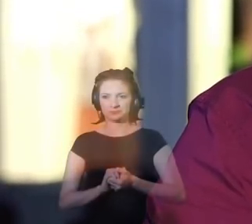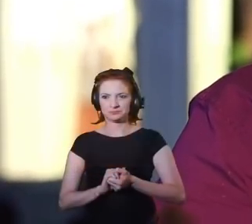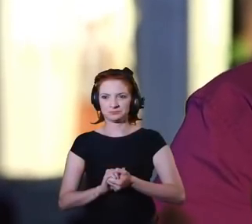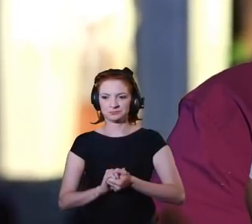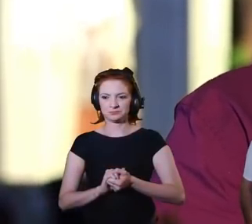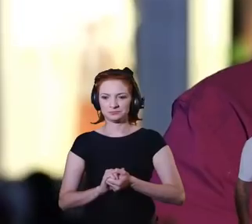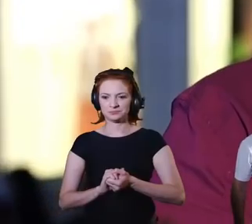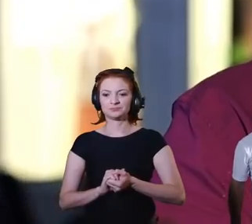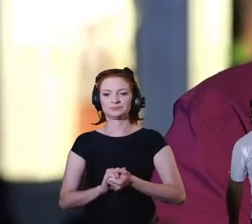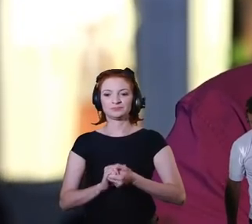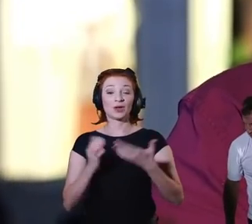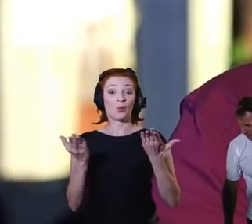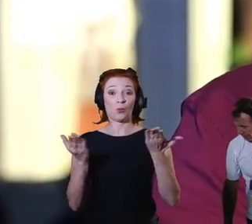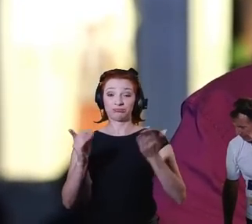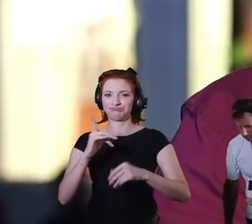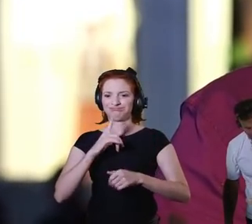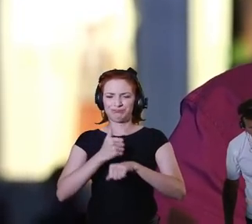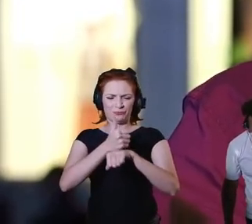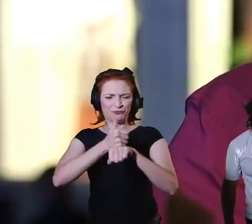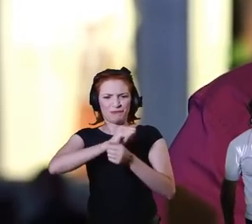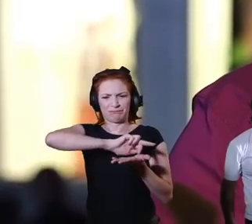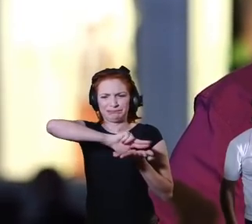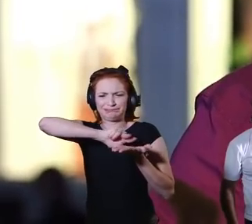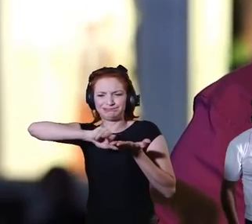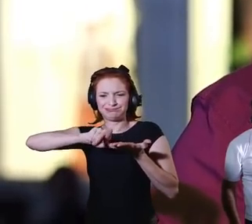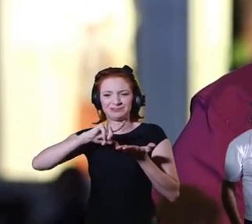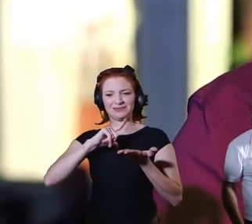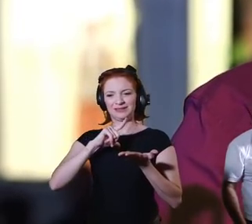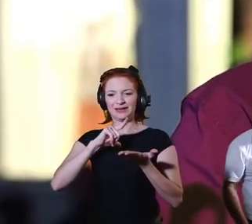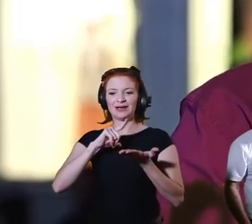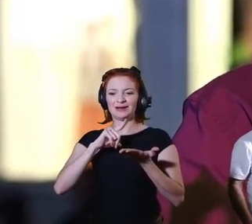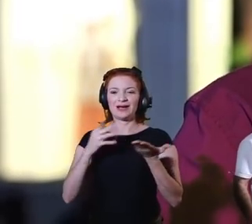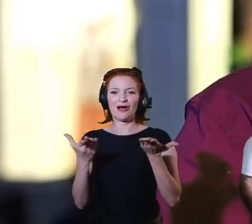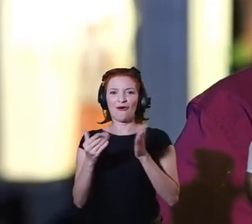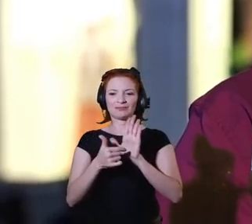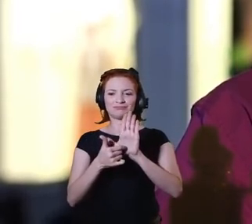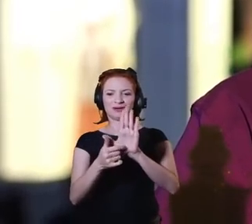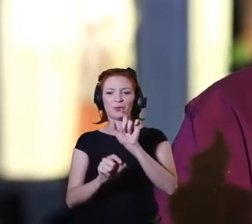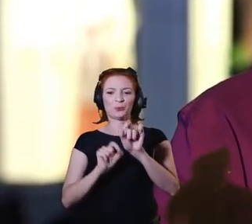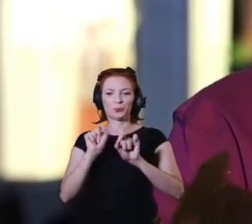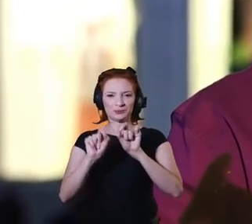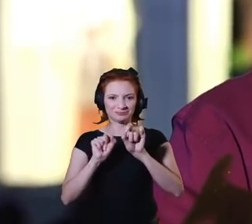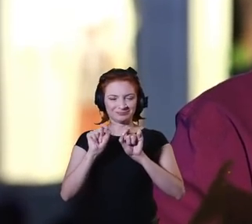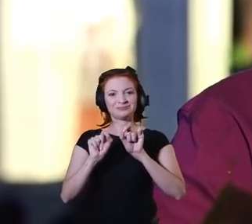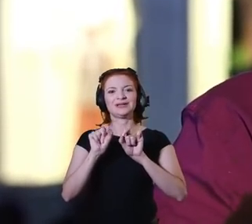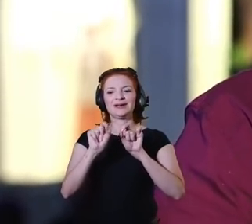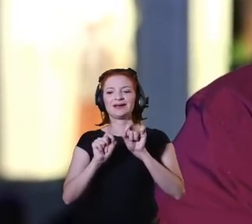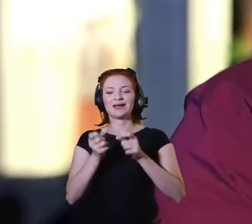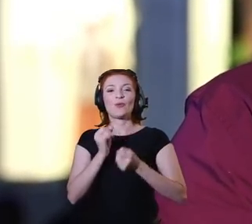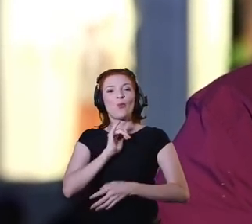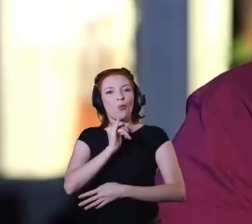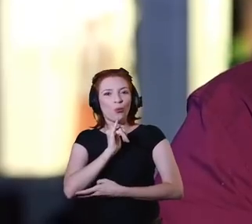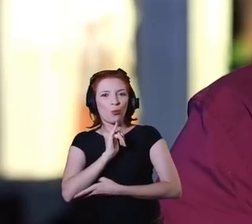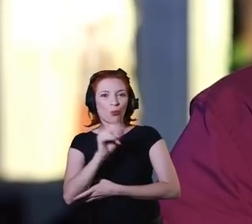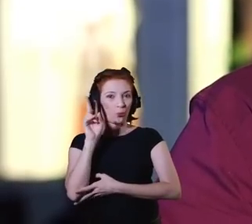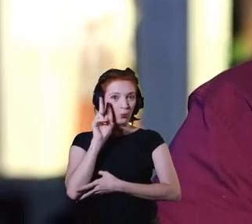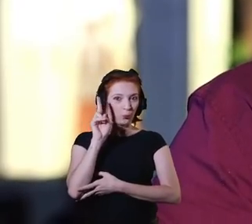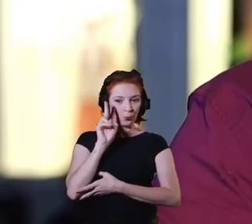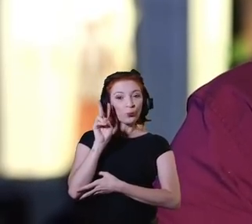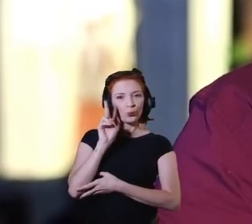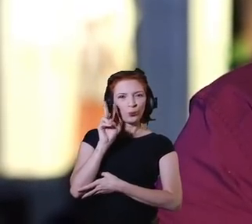Representando uma grande equipe de profissionais, eu apresento a todos vocês aqueles que estarão contando esta história, mas desde